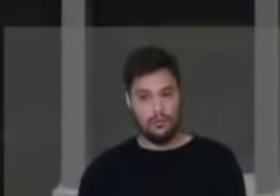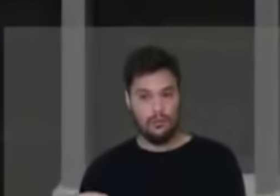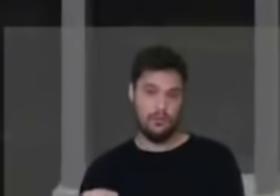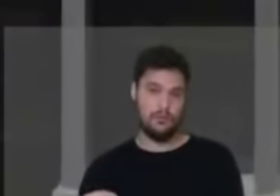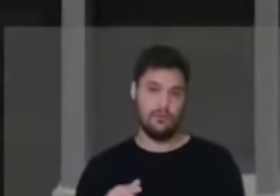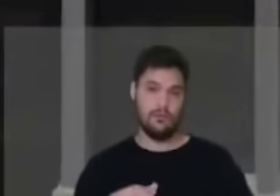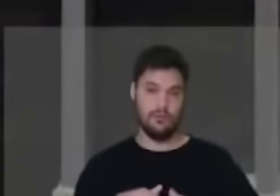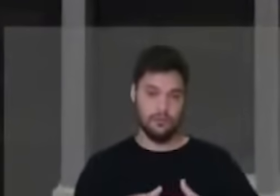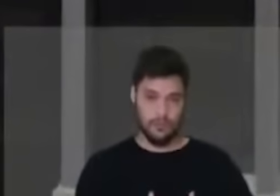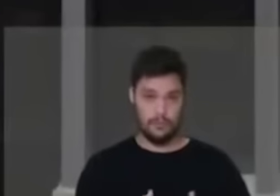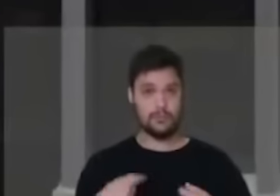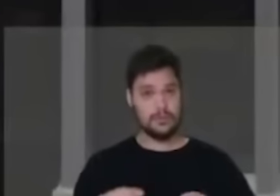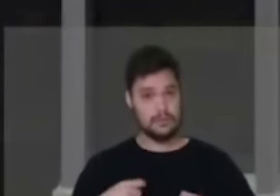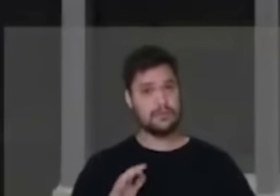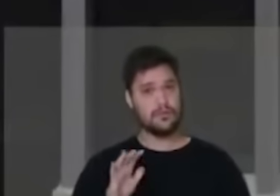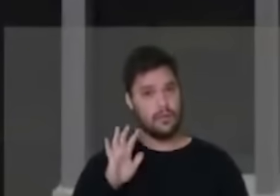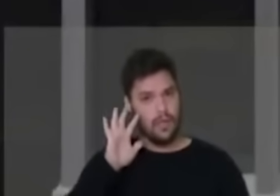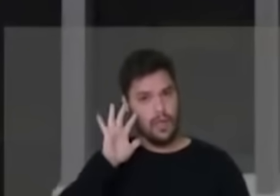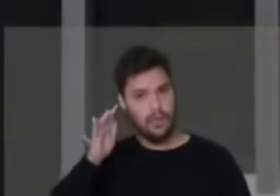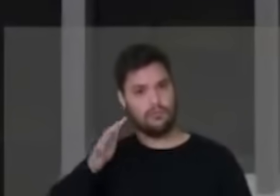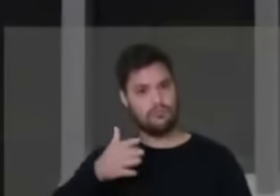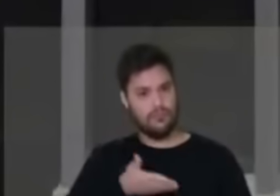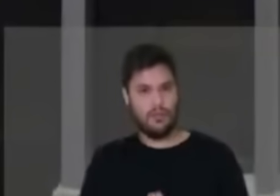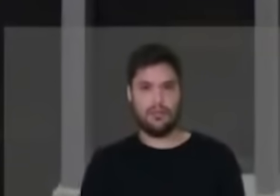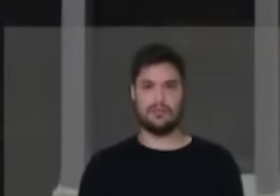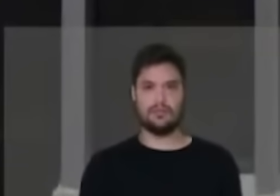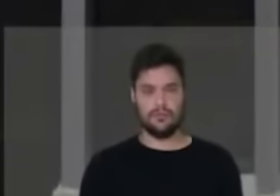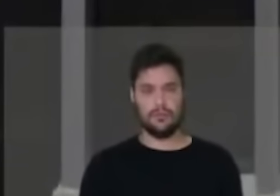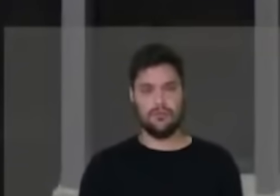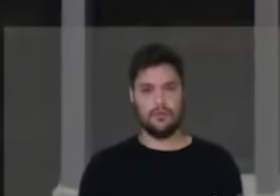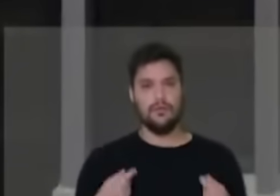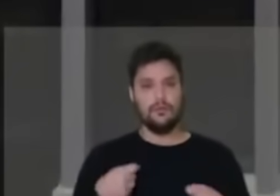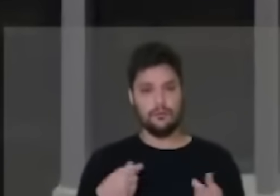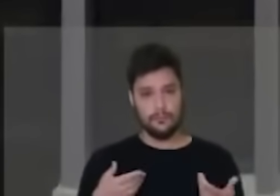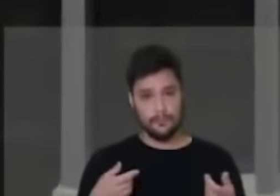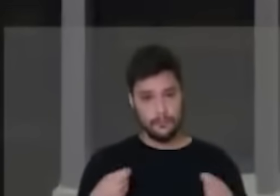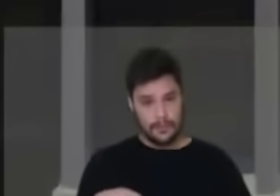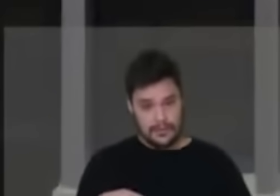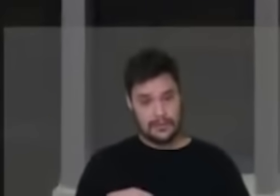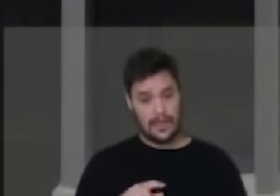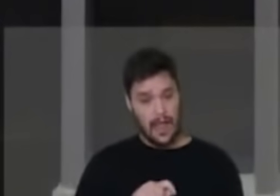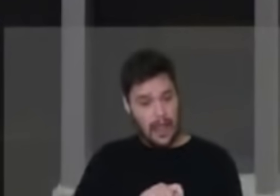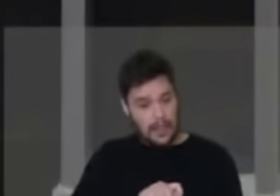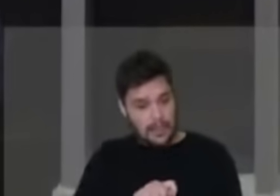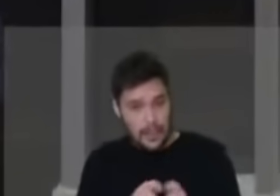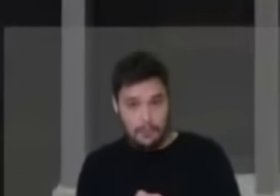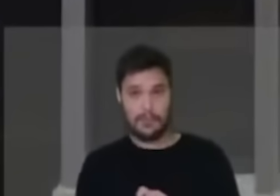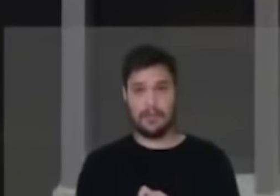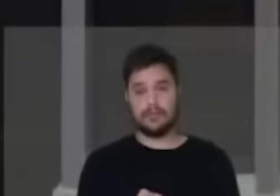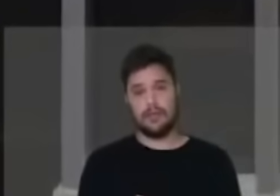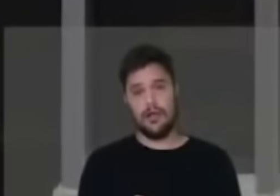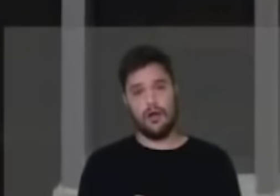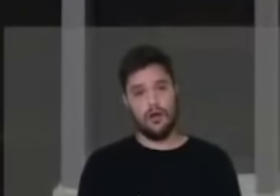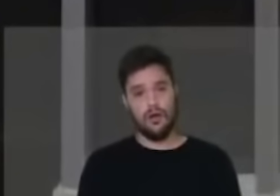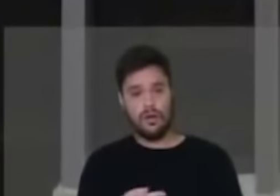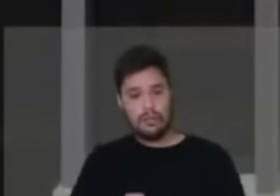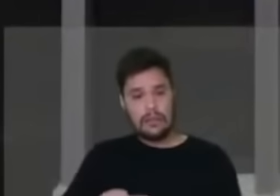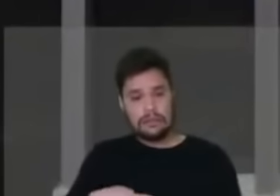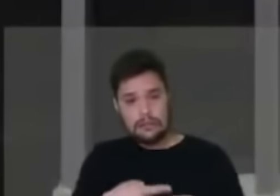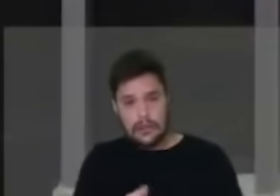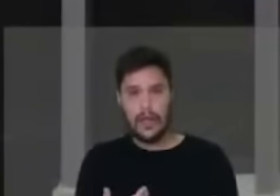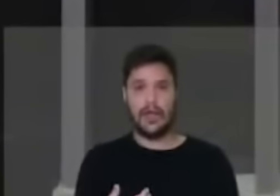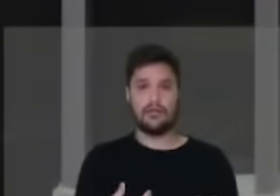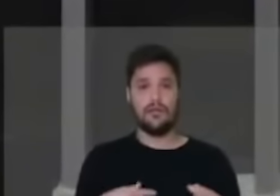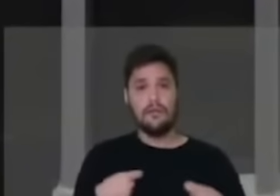nós temos que reagir à altura. É preciso falar em adaptação das mais diferentes cidades. É